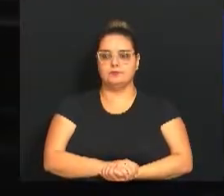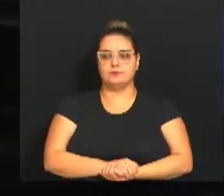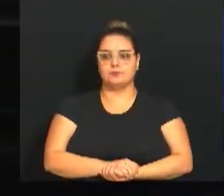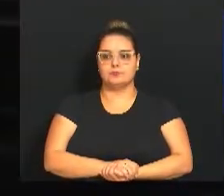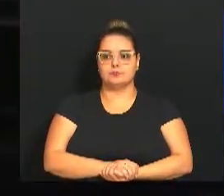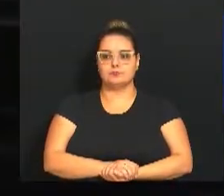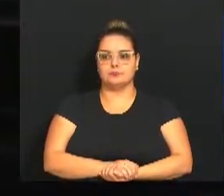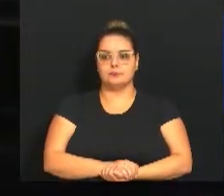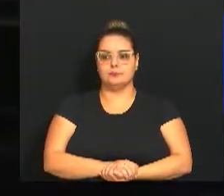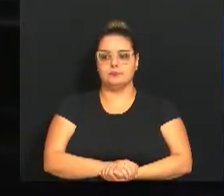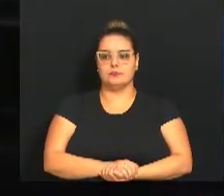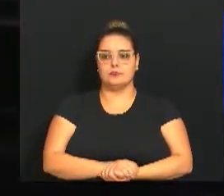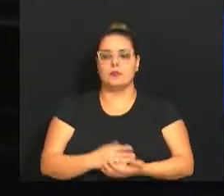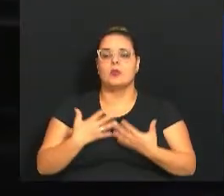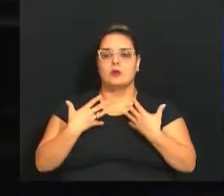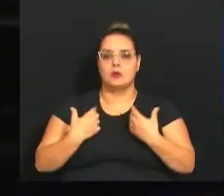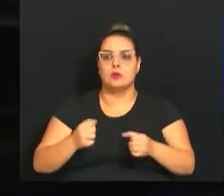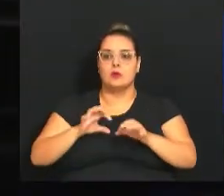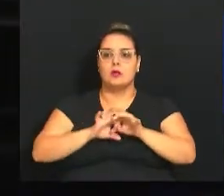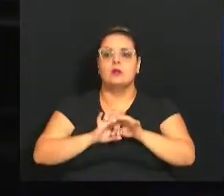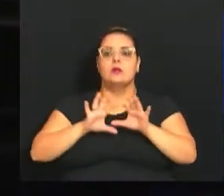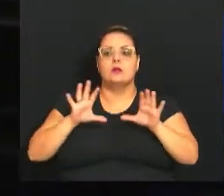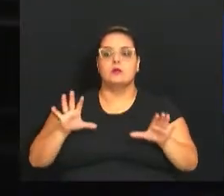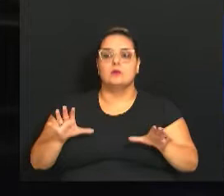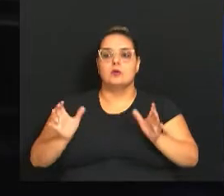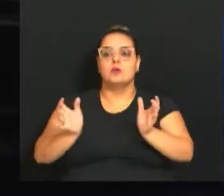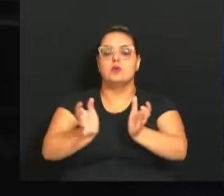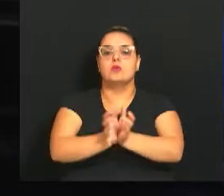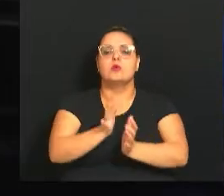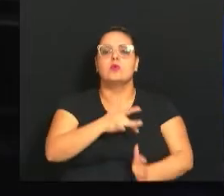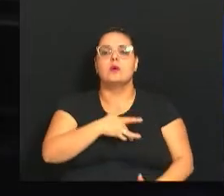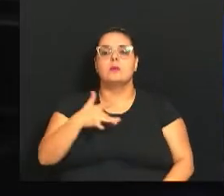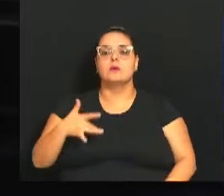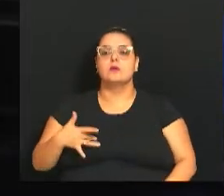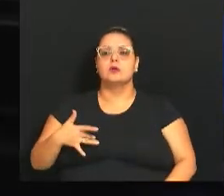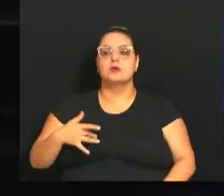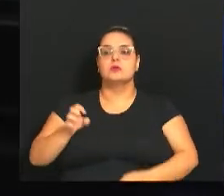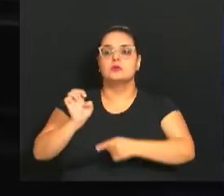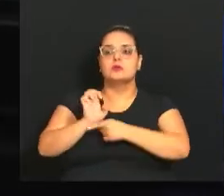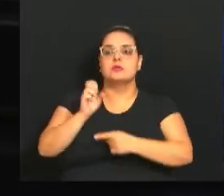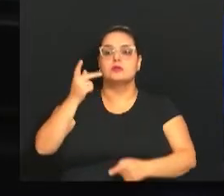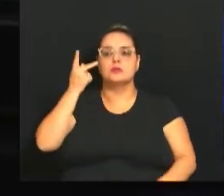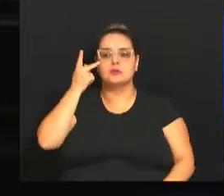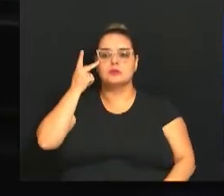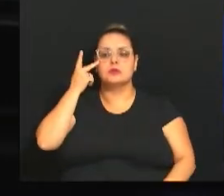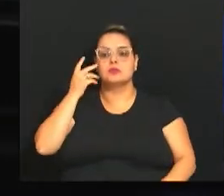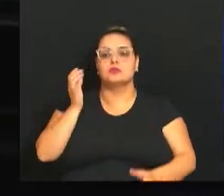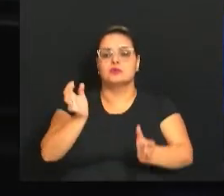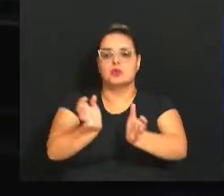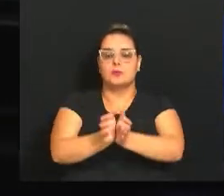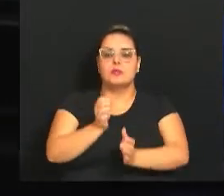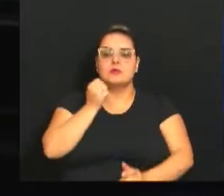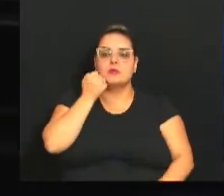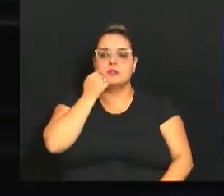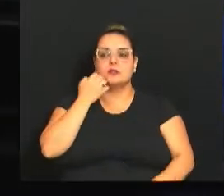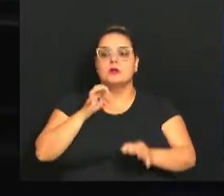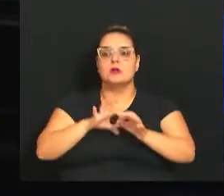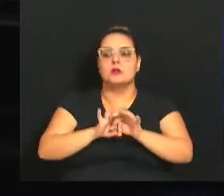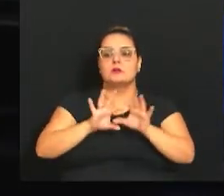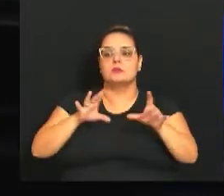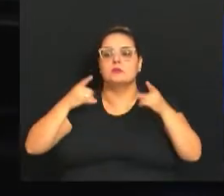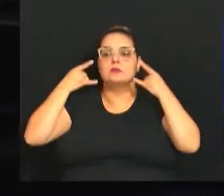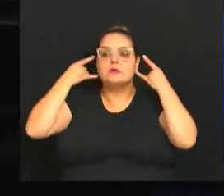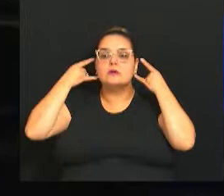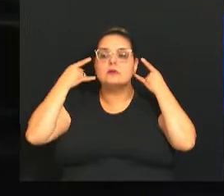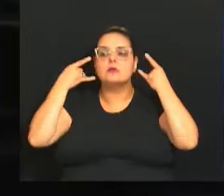Que acabei de receber a autorização do Comitê de Saúde do Estado de São Paulo, nosso comitê científico, autorizando a liberação do uso de